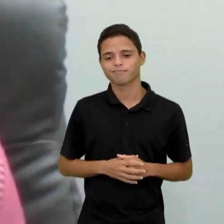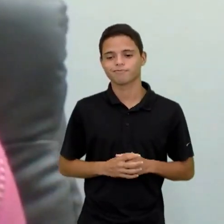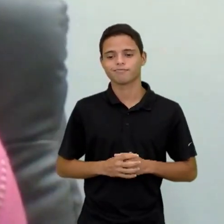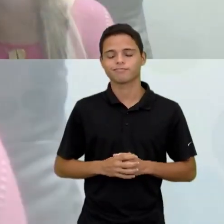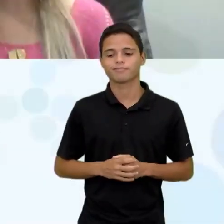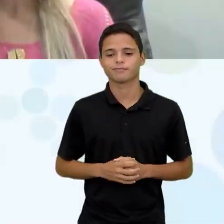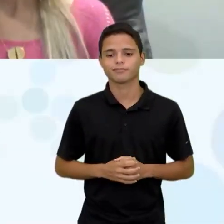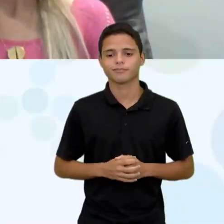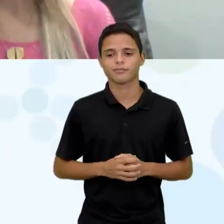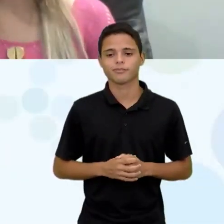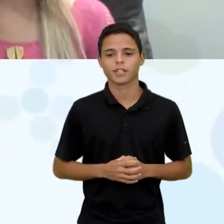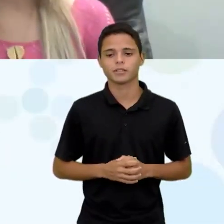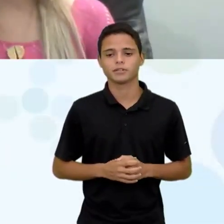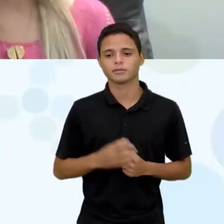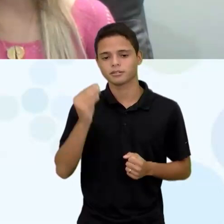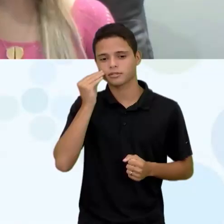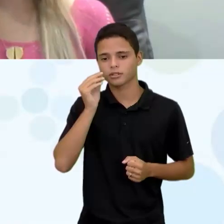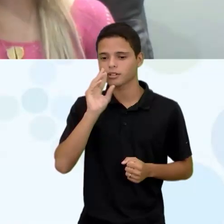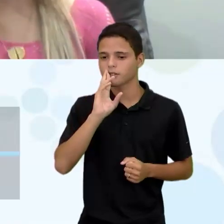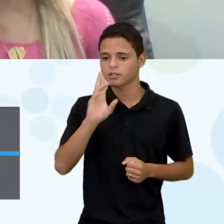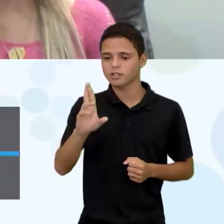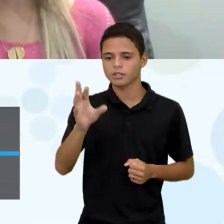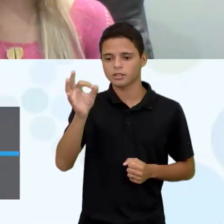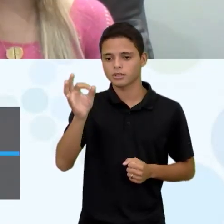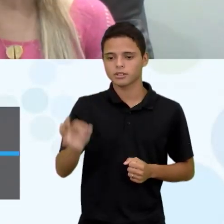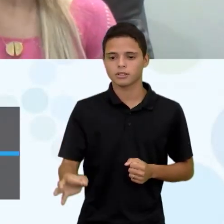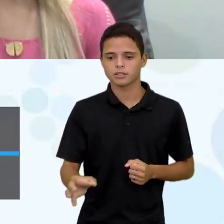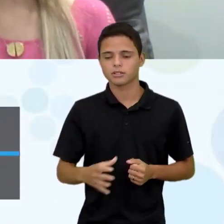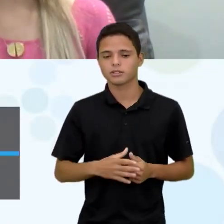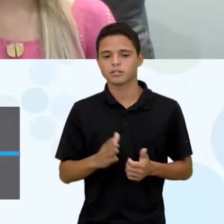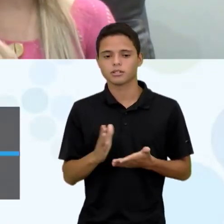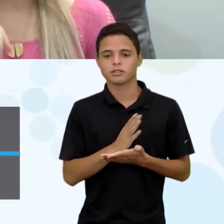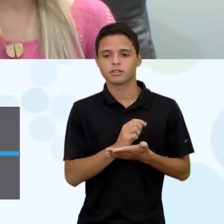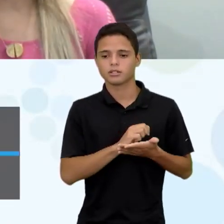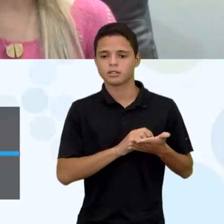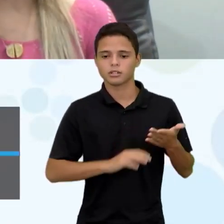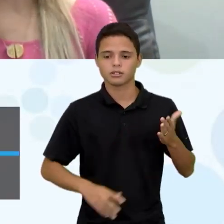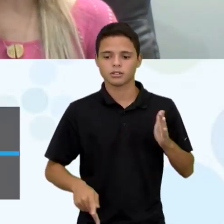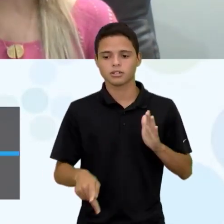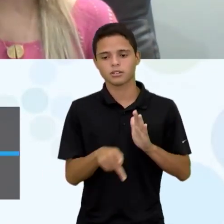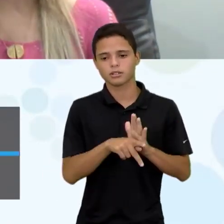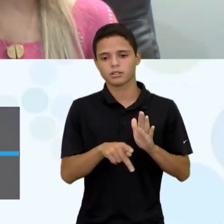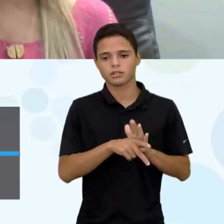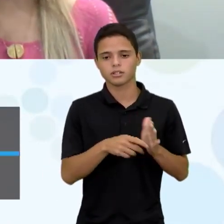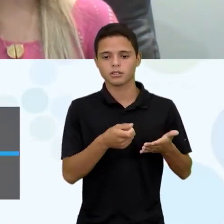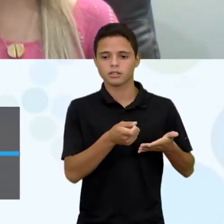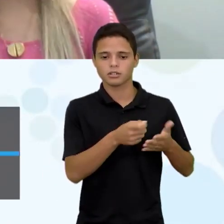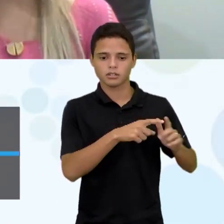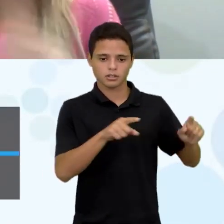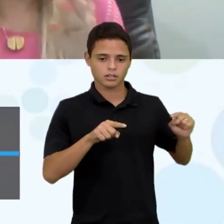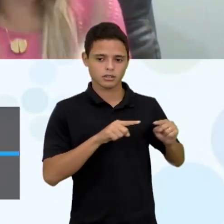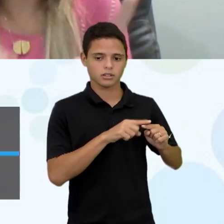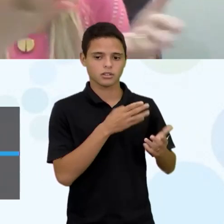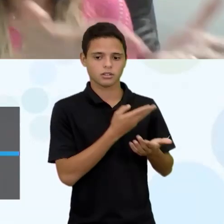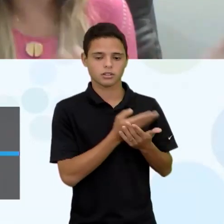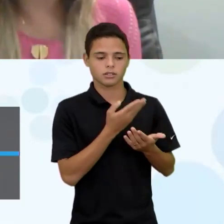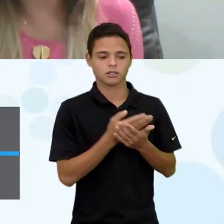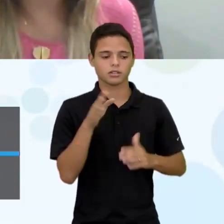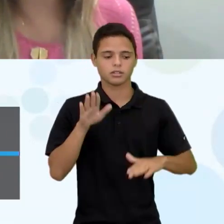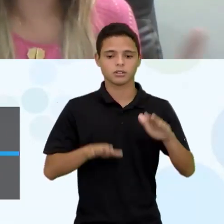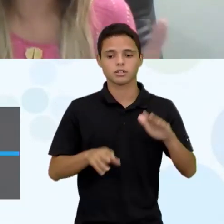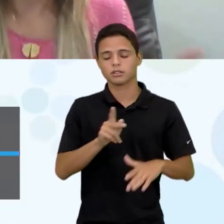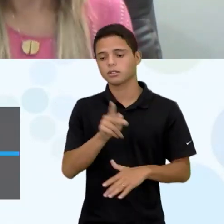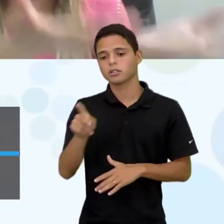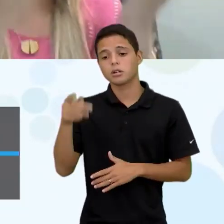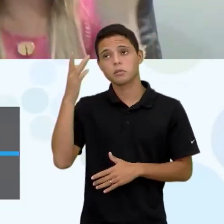resposta correta da atividade. São atividades da própria sala de aula e que muitas vezes o professor não sabe como